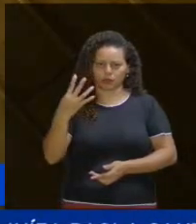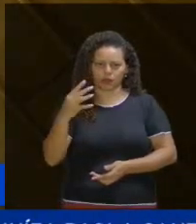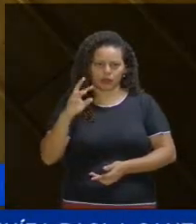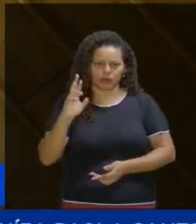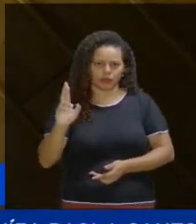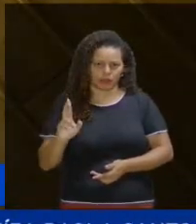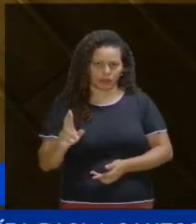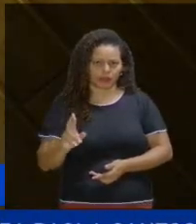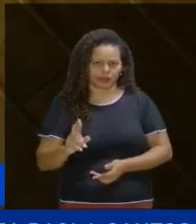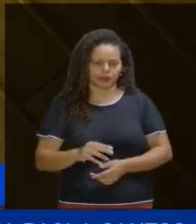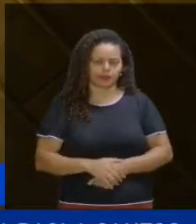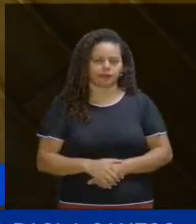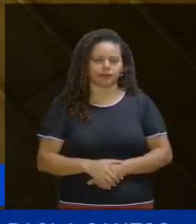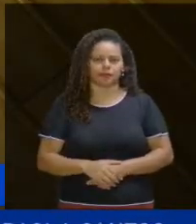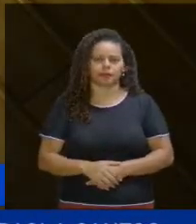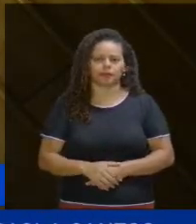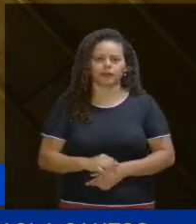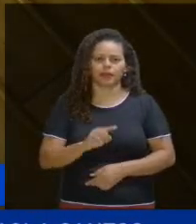R$1.034. E nós